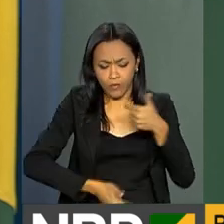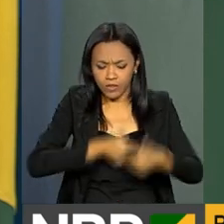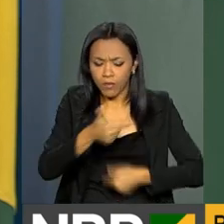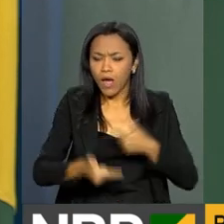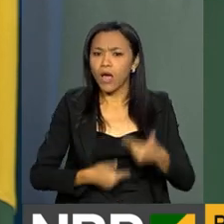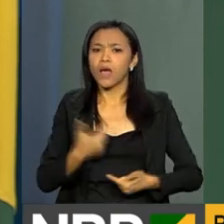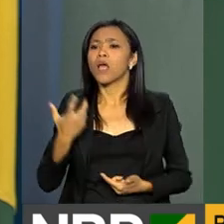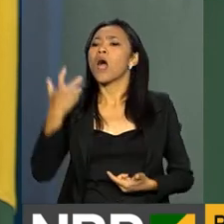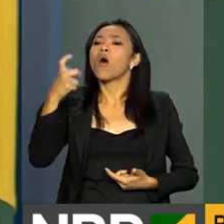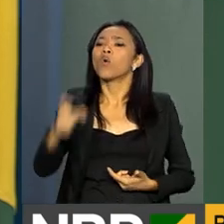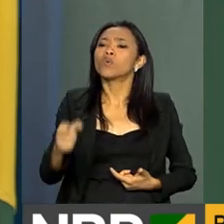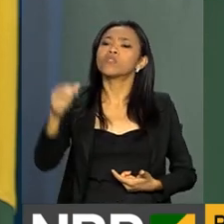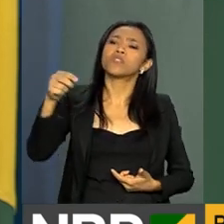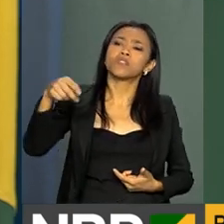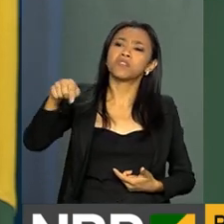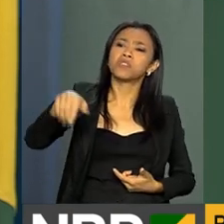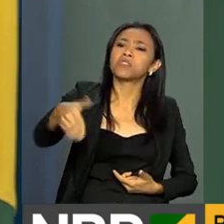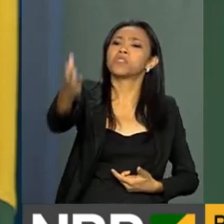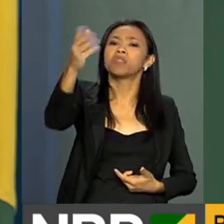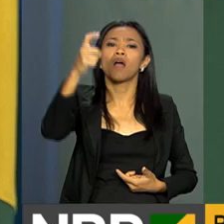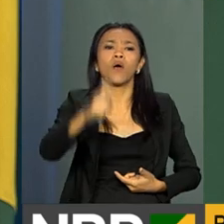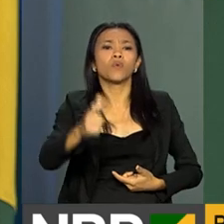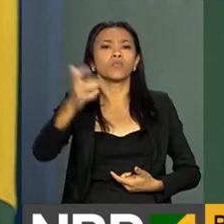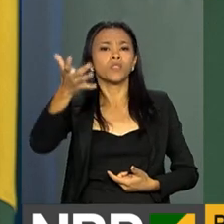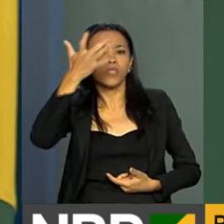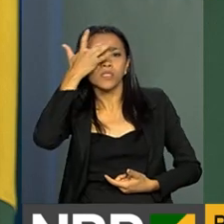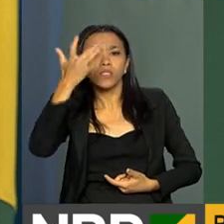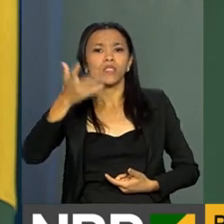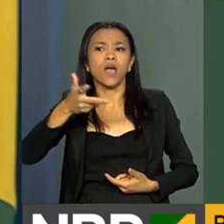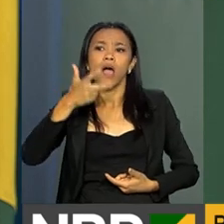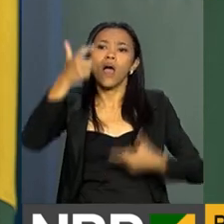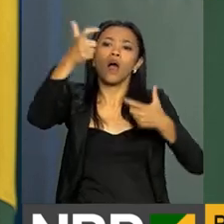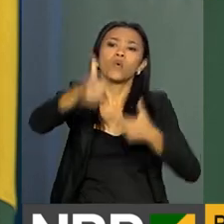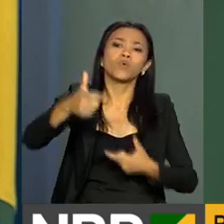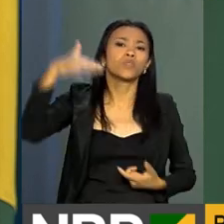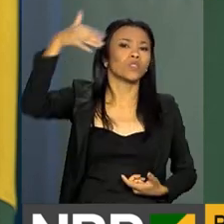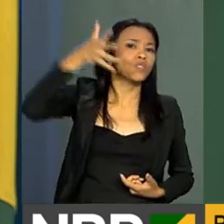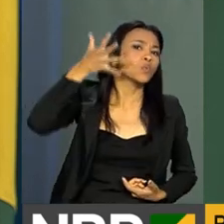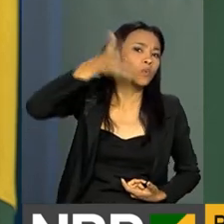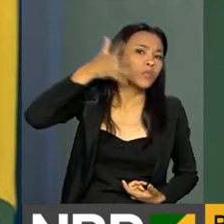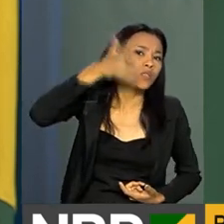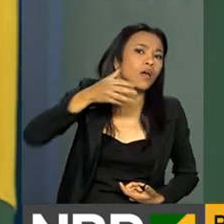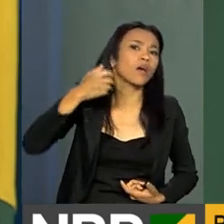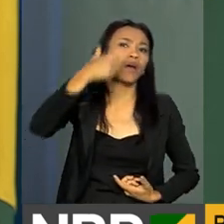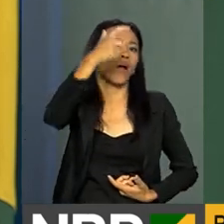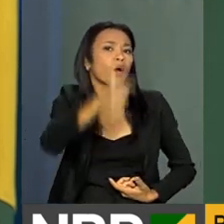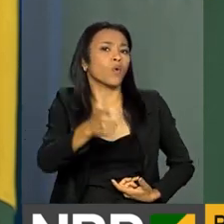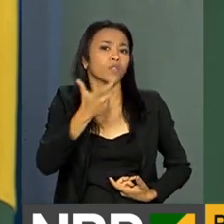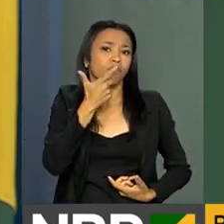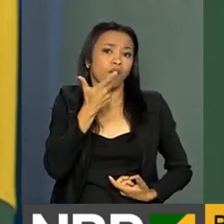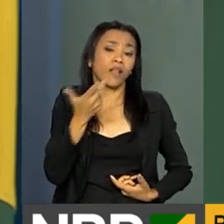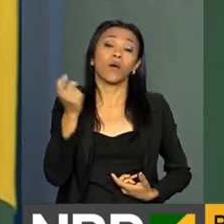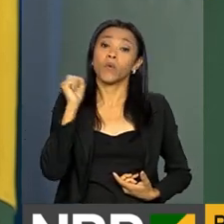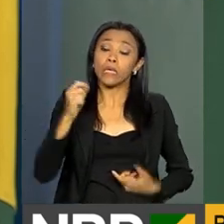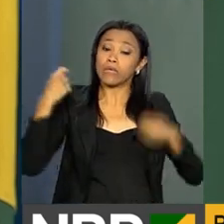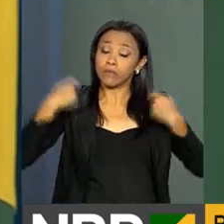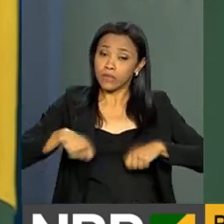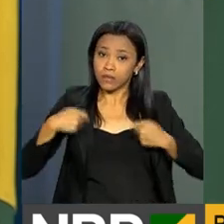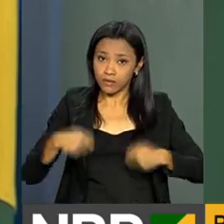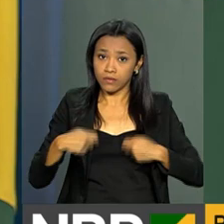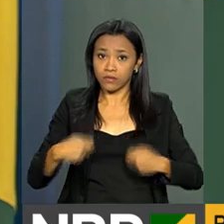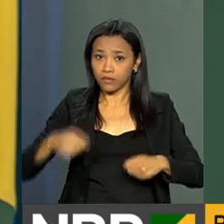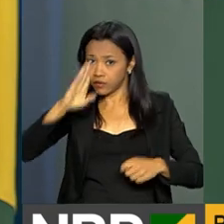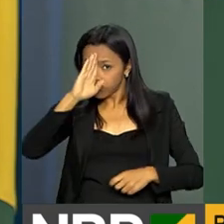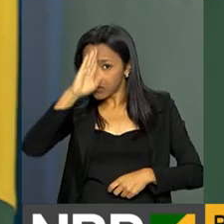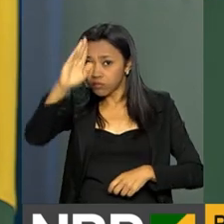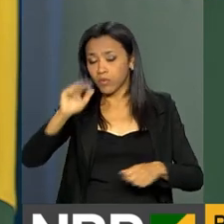estiverem, onde puderem publicar, onde puderem declarar, onde puderem discursar, onde puderem enfatizar a necessidade